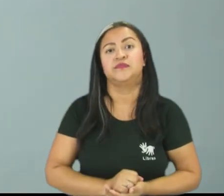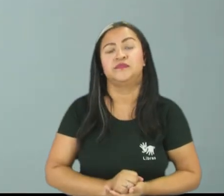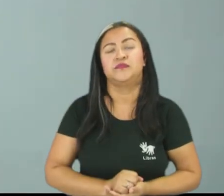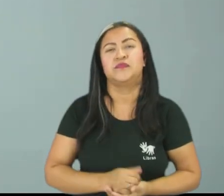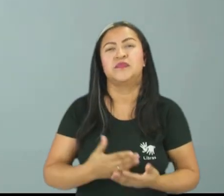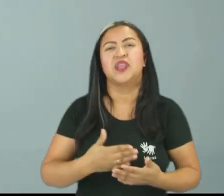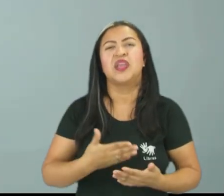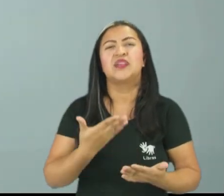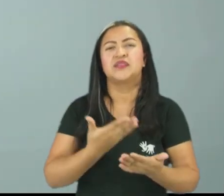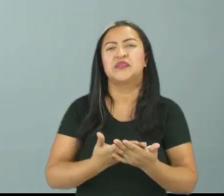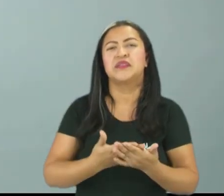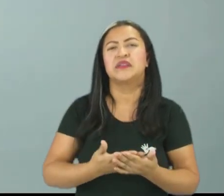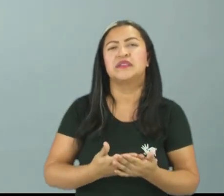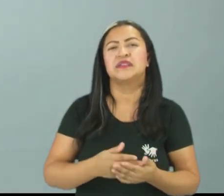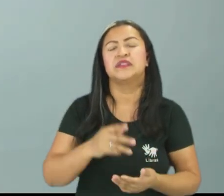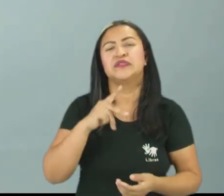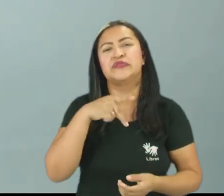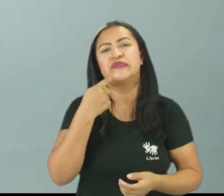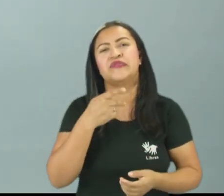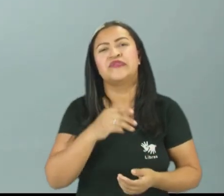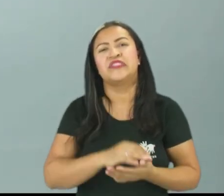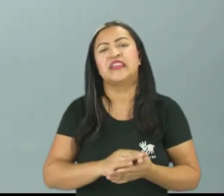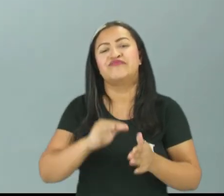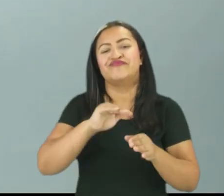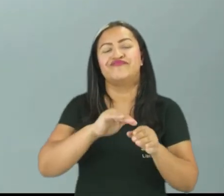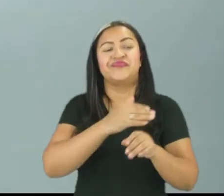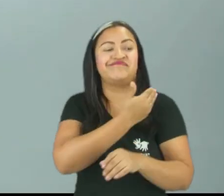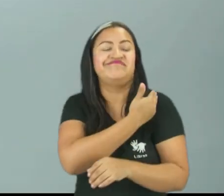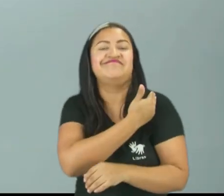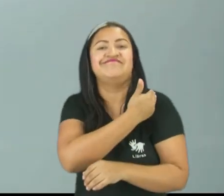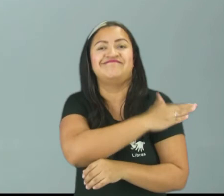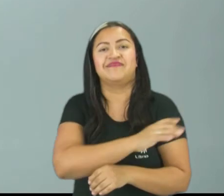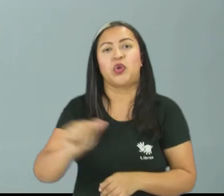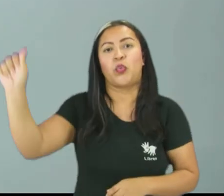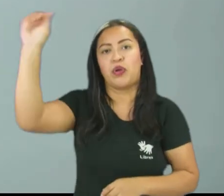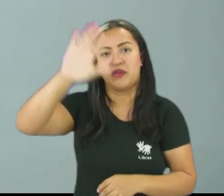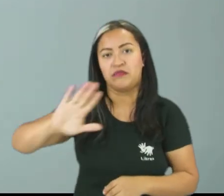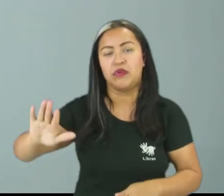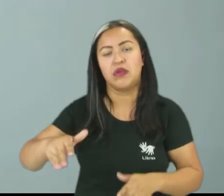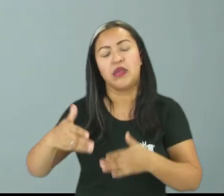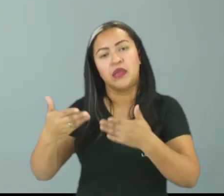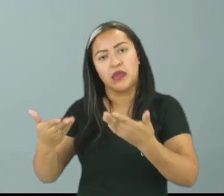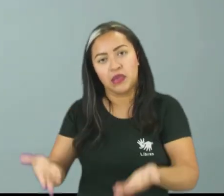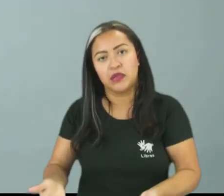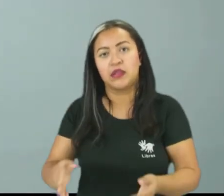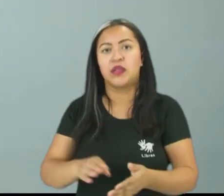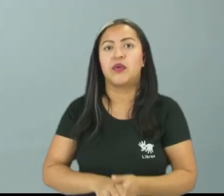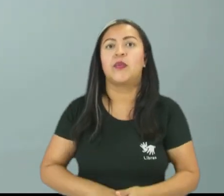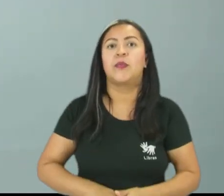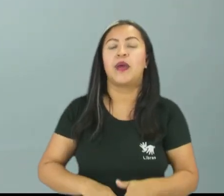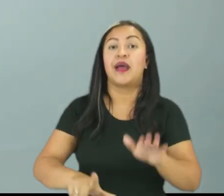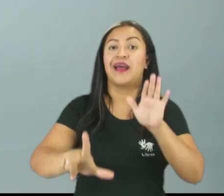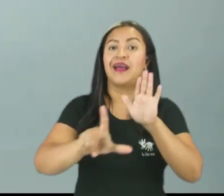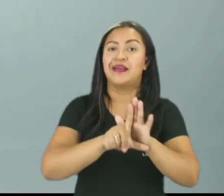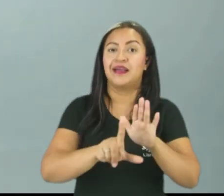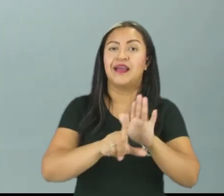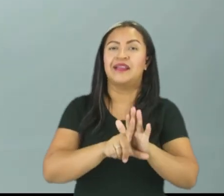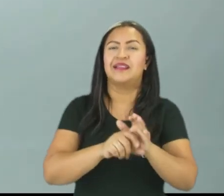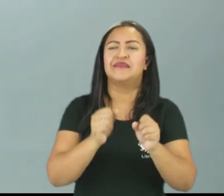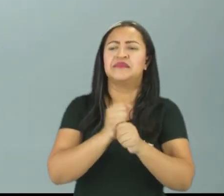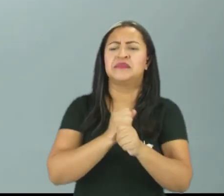né? Inferiorizando aí os africanos no Brasil. Então essa lei, ela já tem mais de 15 anos, né? A